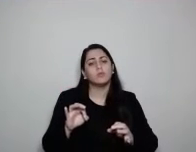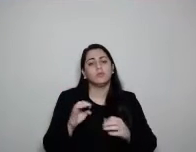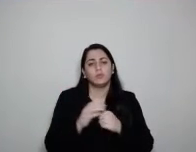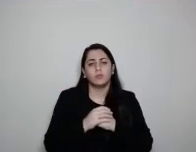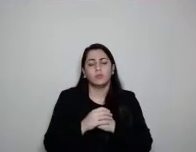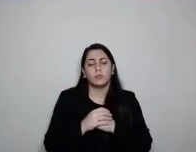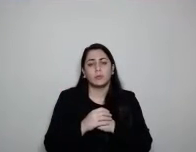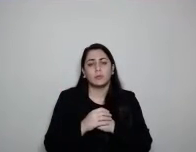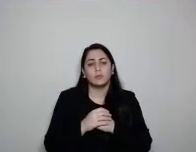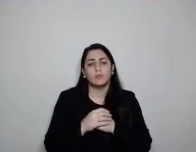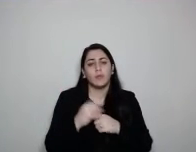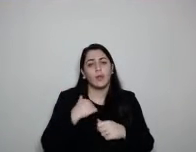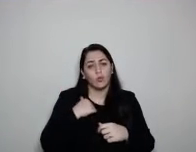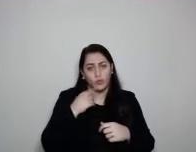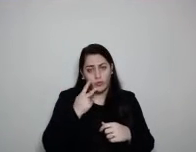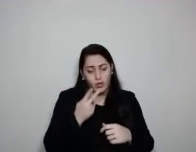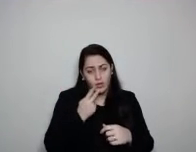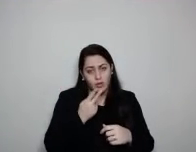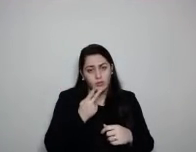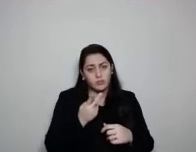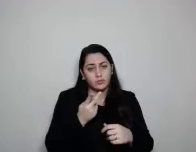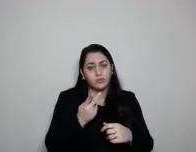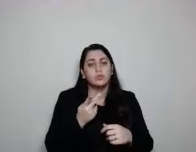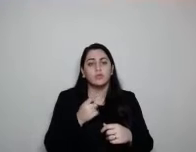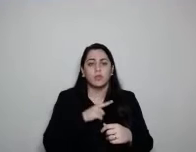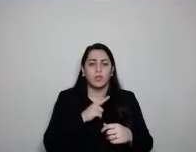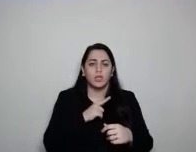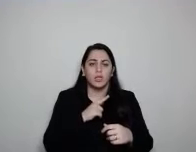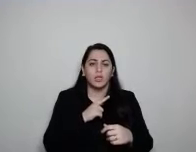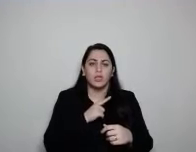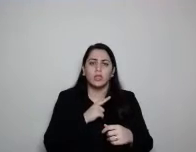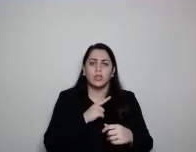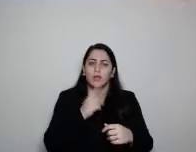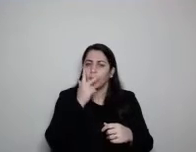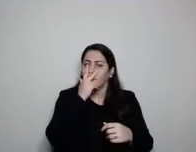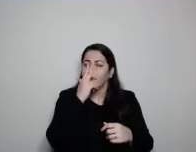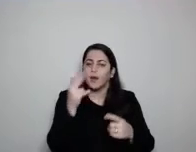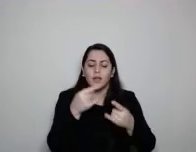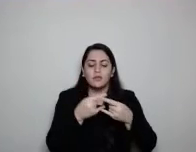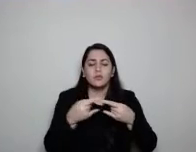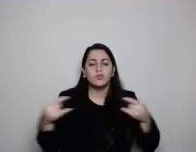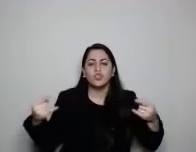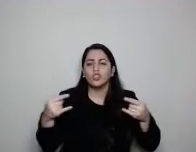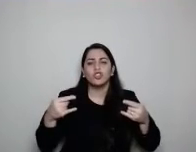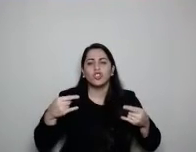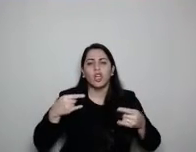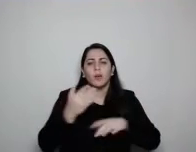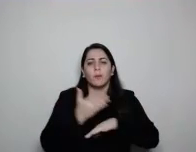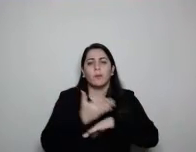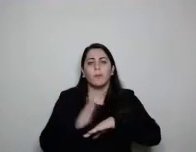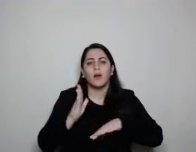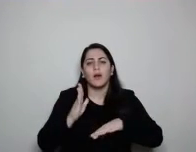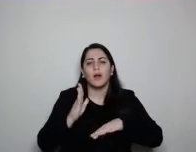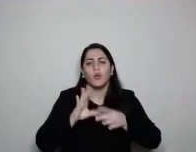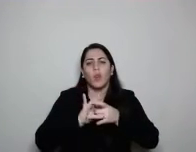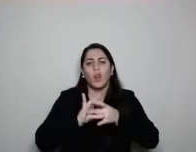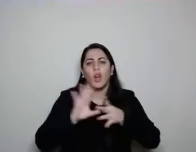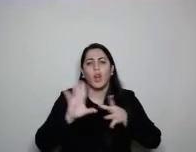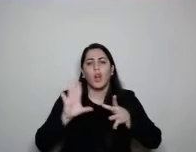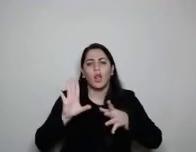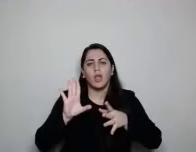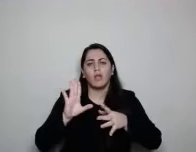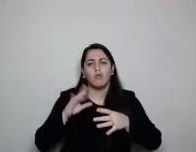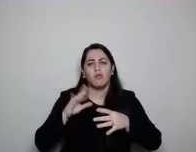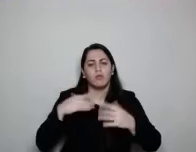dizendo que há realmente aqui um cheque em branco para a clínica, que eu não sei nem que clínica é essa, porque o nome dela não consta aqui.